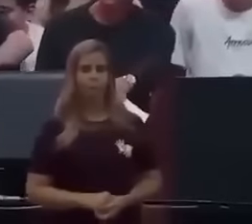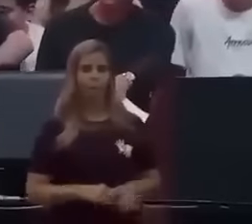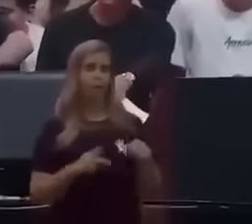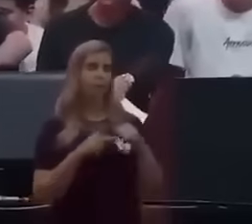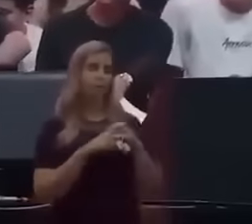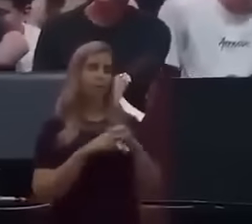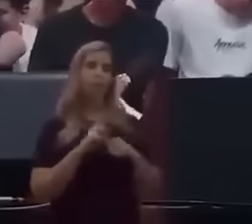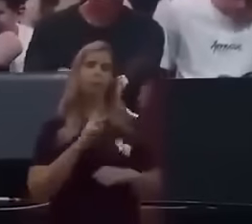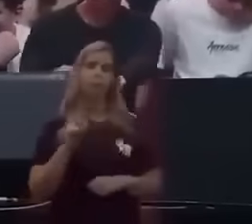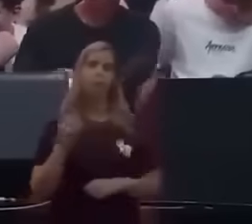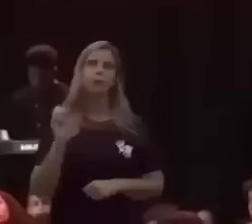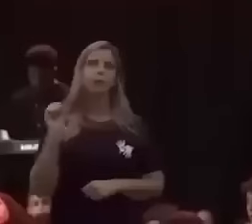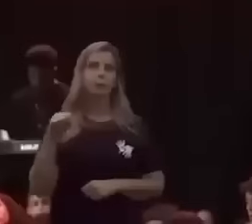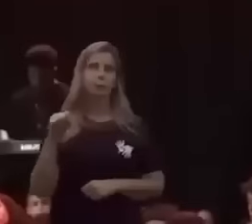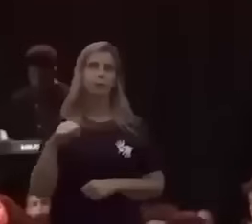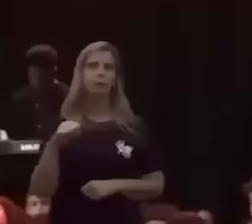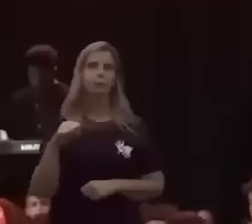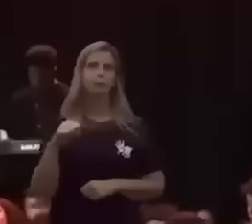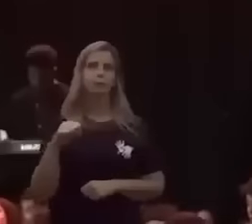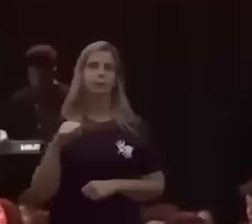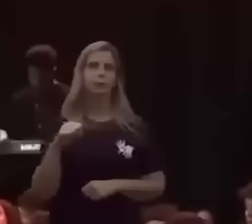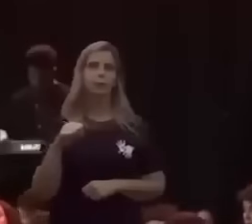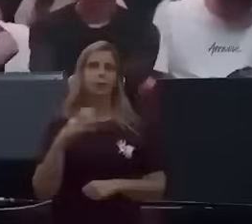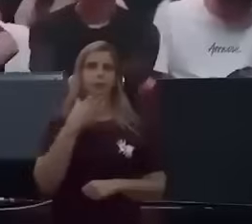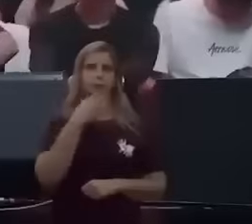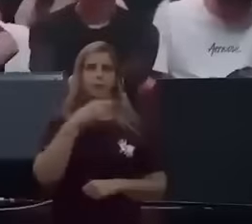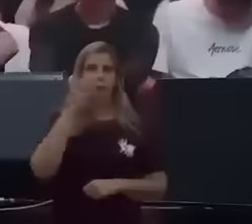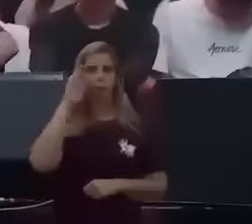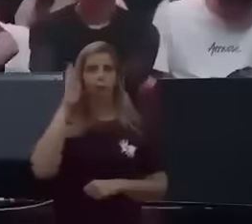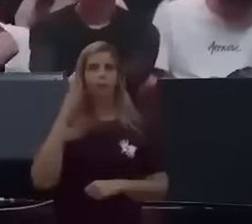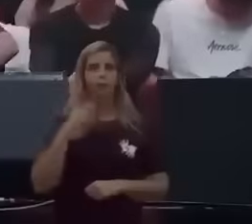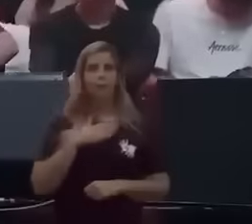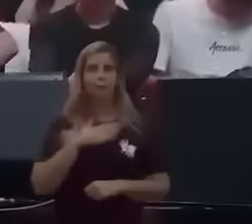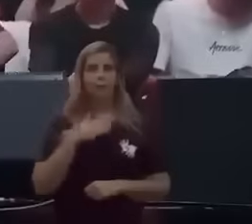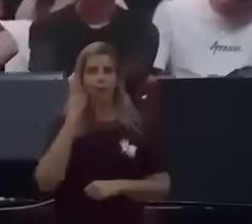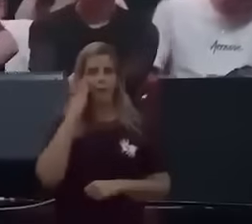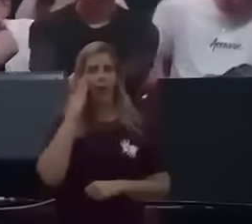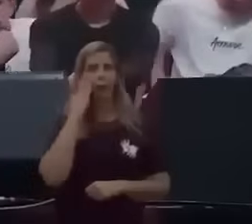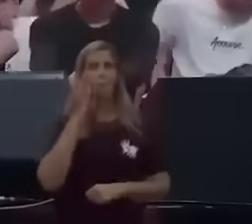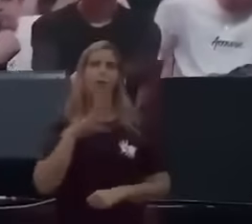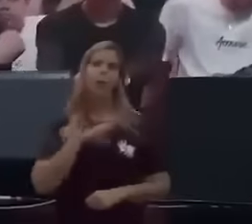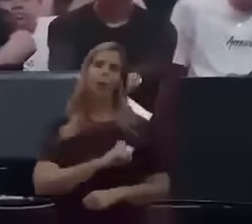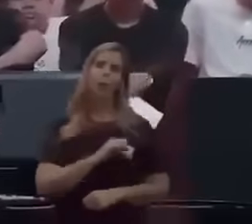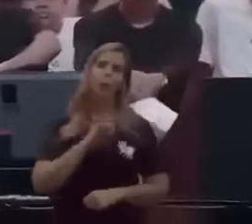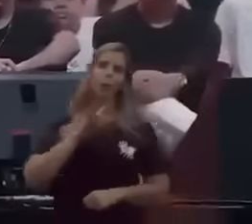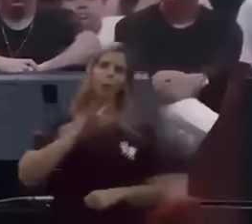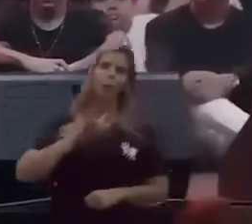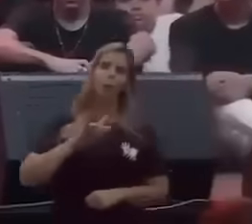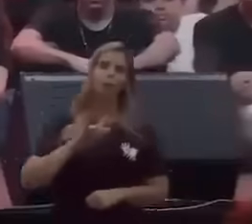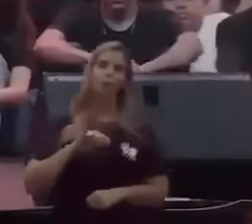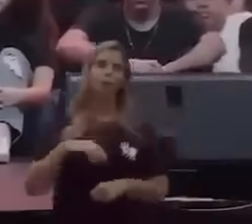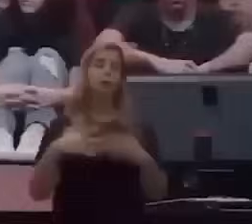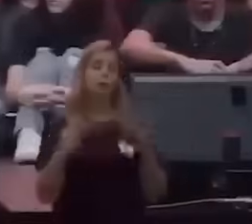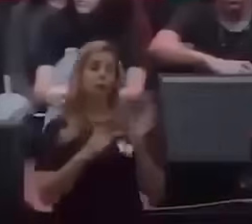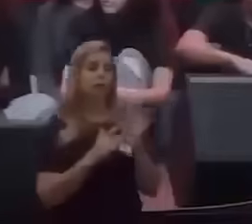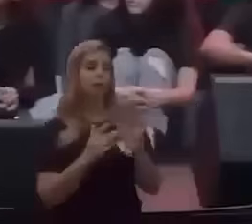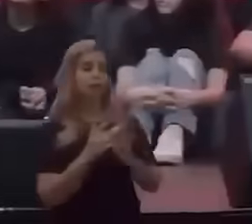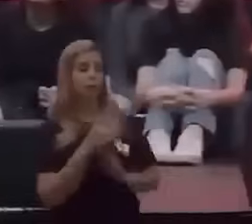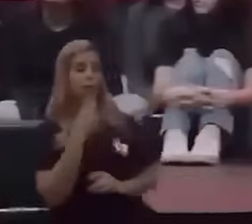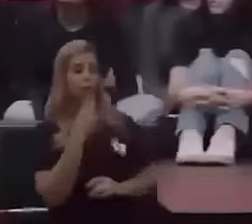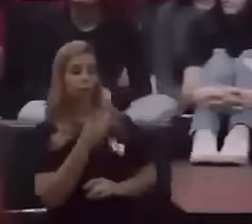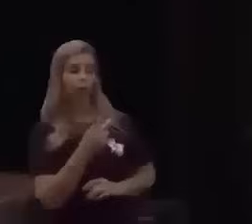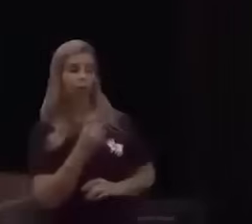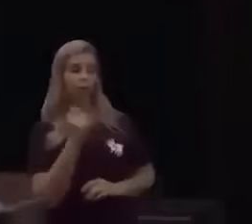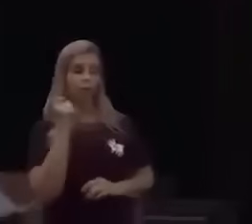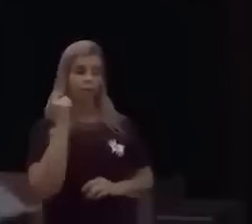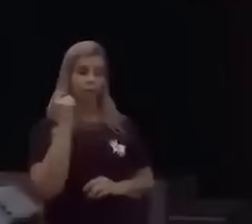Pedro respondeu: sim, Senhor, tu sabes que eu te amo. Então apascenta os meus cordeiros. Aí Jesus pergunta a segunda vez assim: Simão, filho de João,